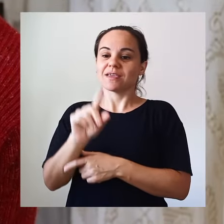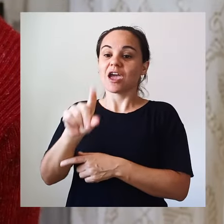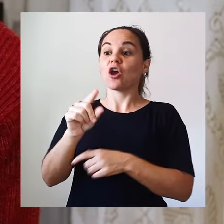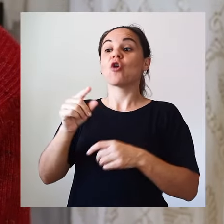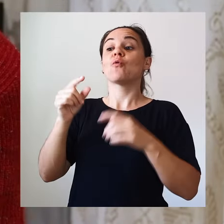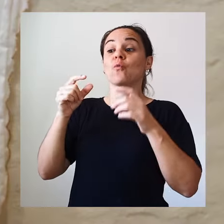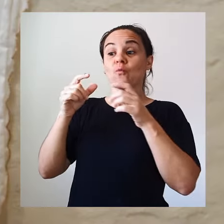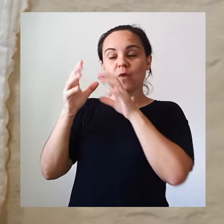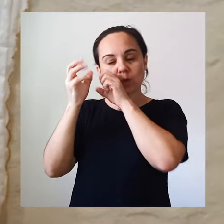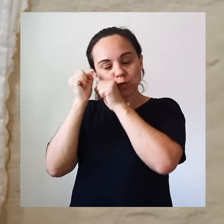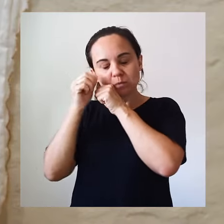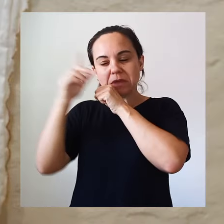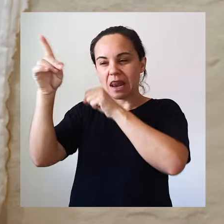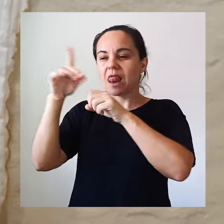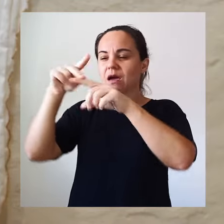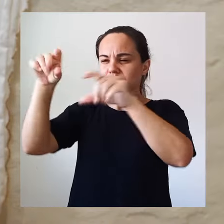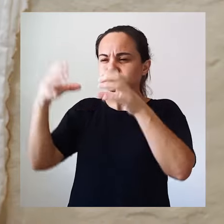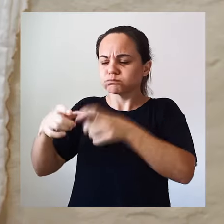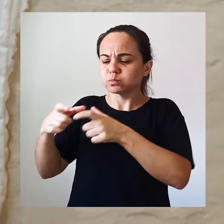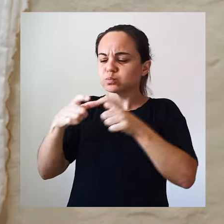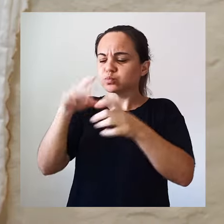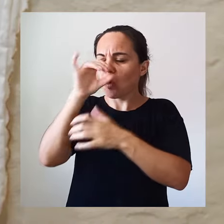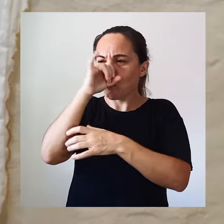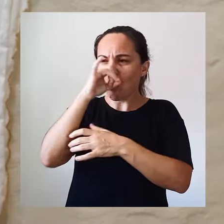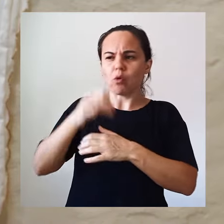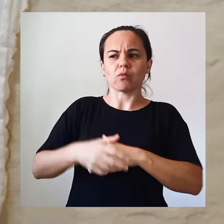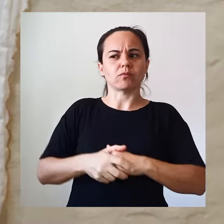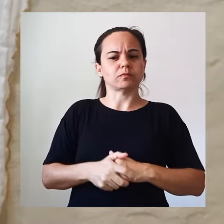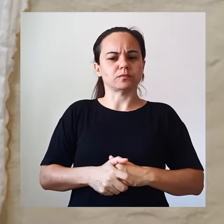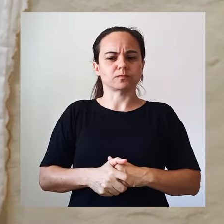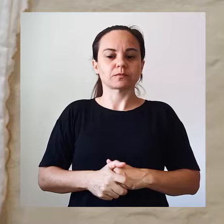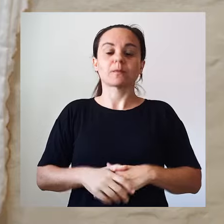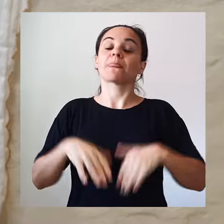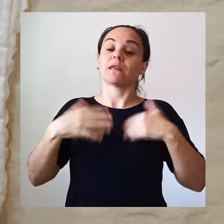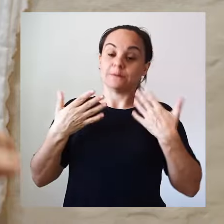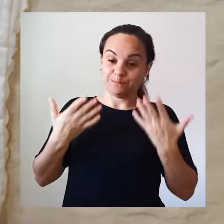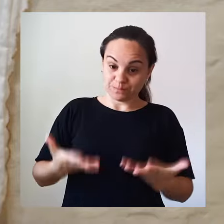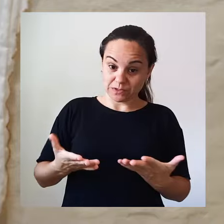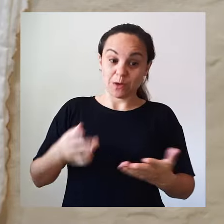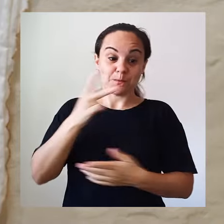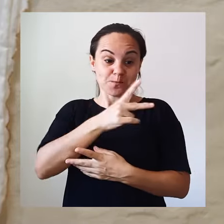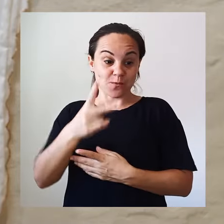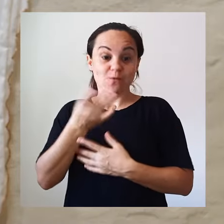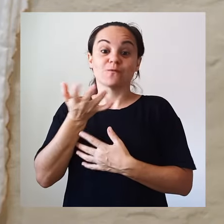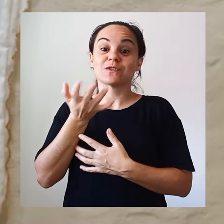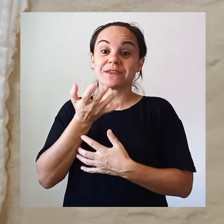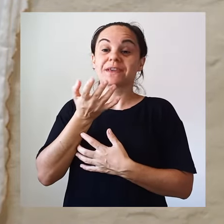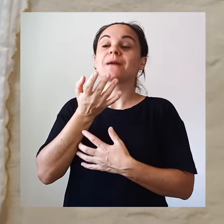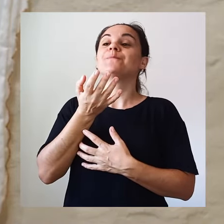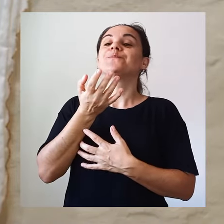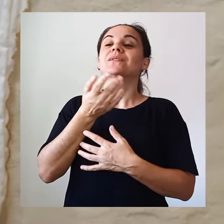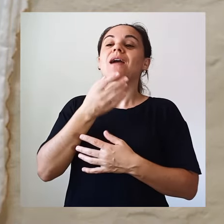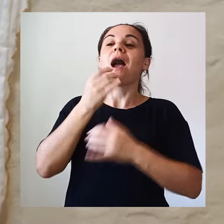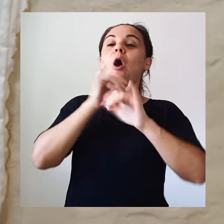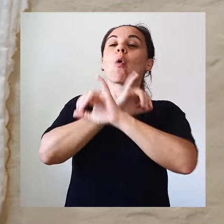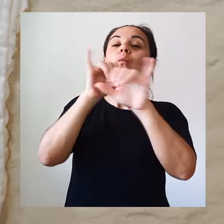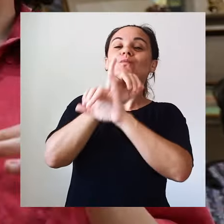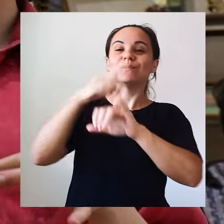chiqueiro. Pessoal, a profe quer contar pra vocês que se inscreveu